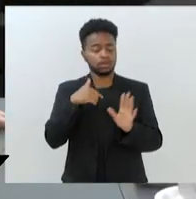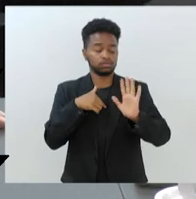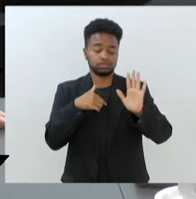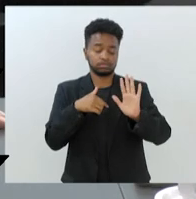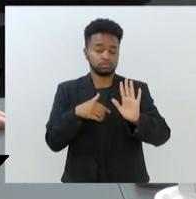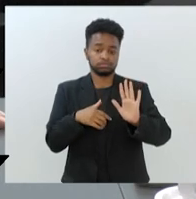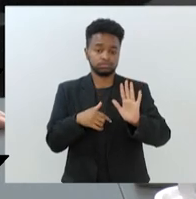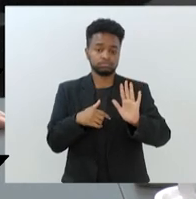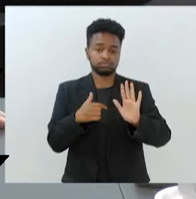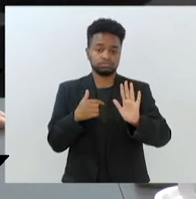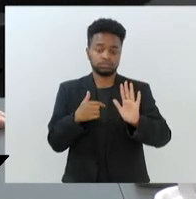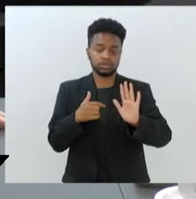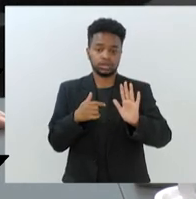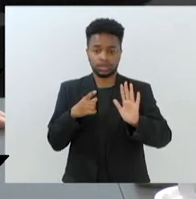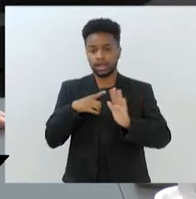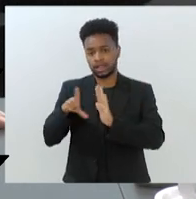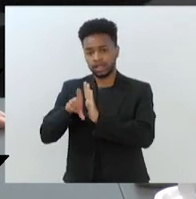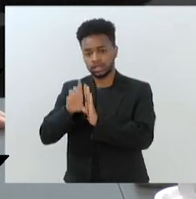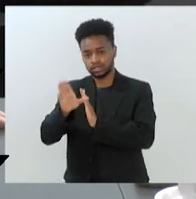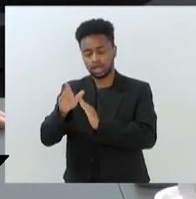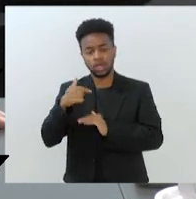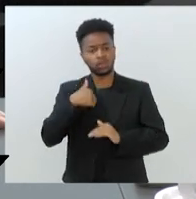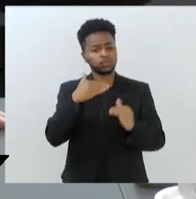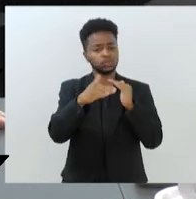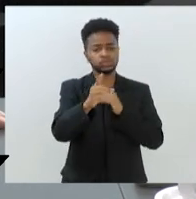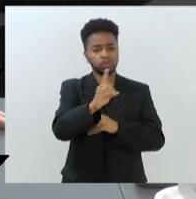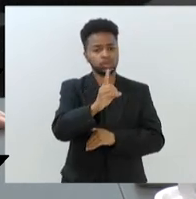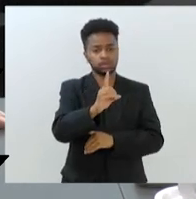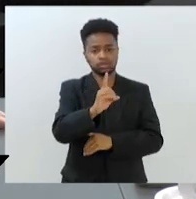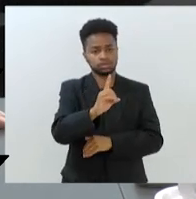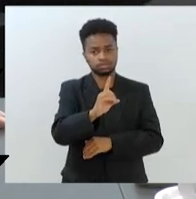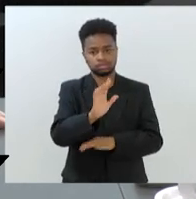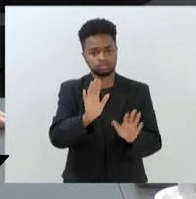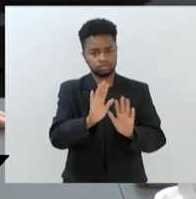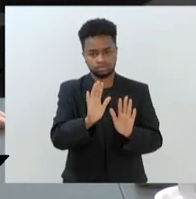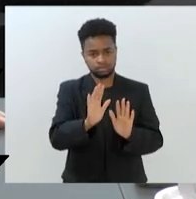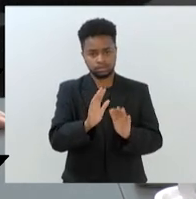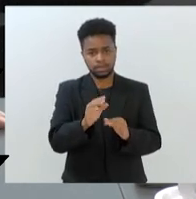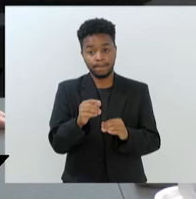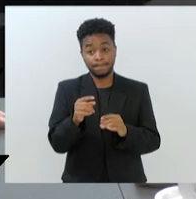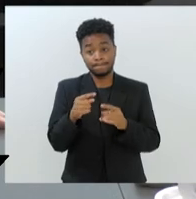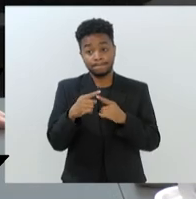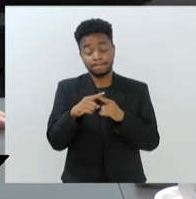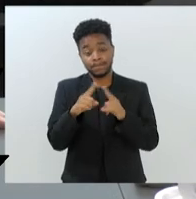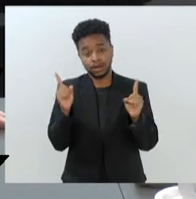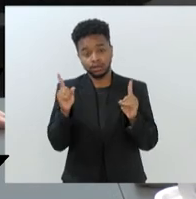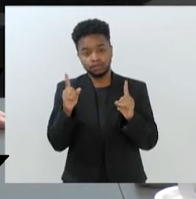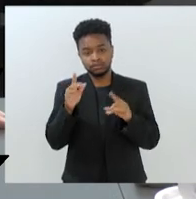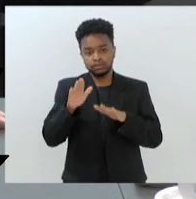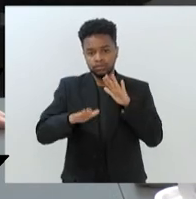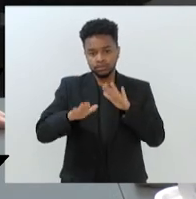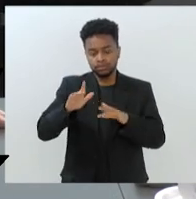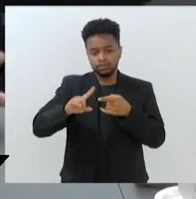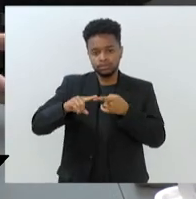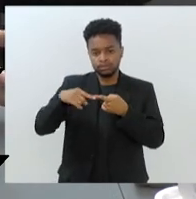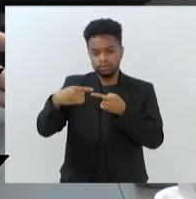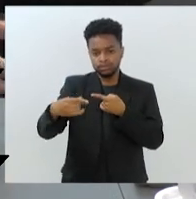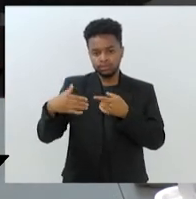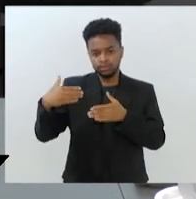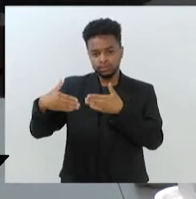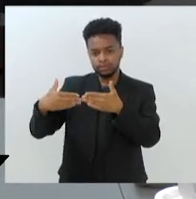Na verdade, é uma lei, Jânio. Eu não estou discordando de Vossa Excelência. PL ainda. É que talvez, com o tempo, a